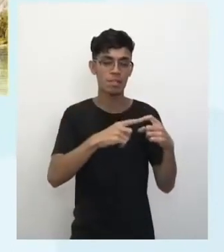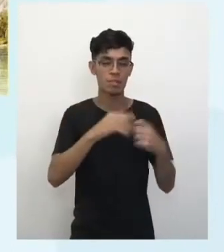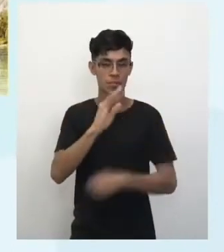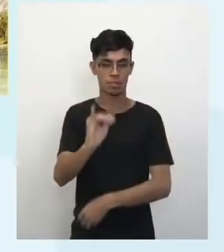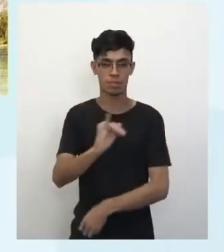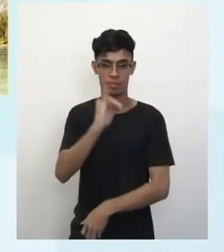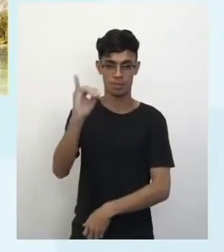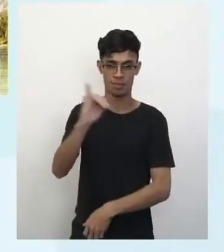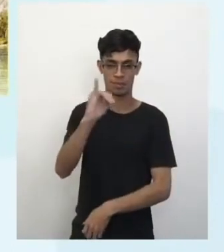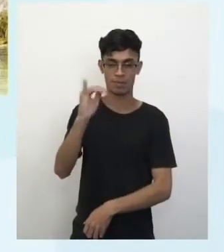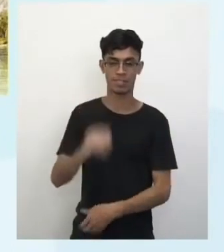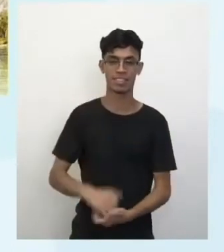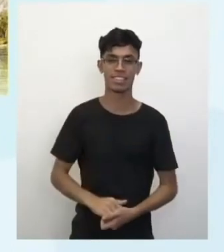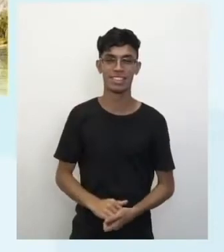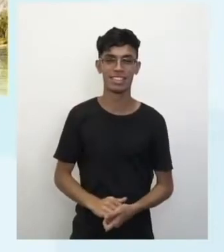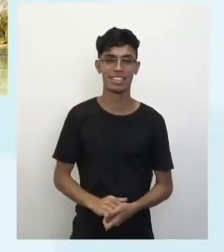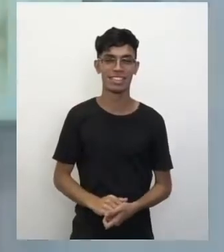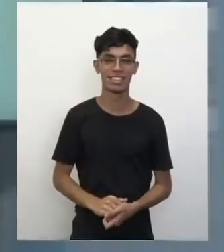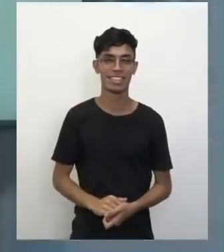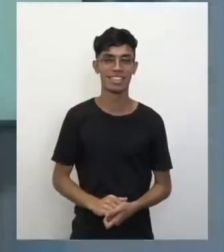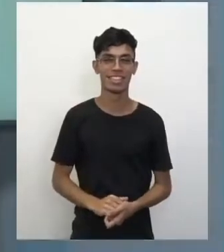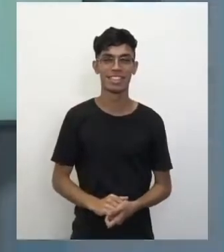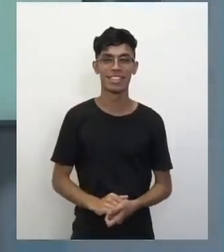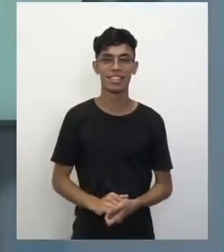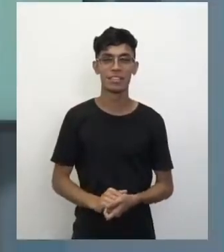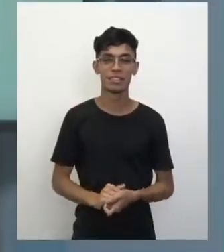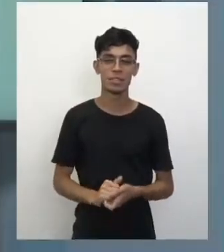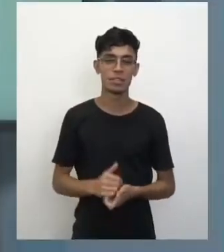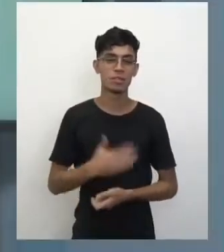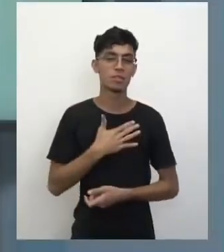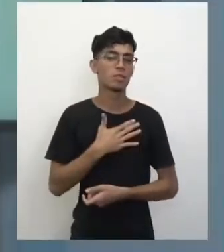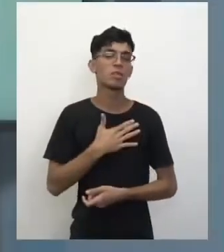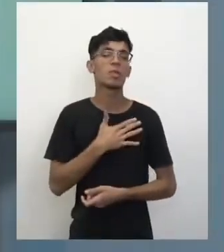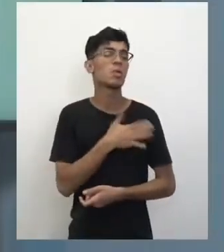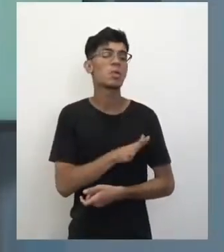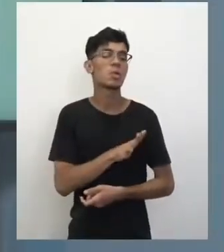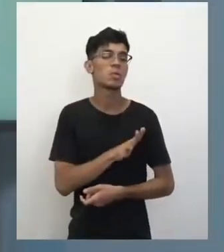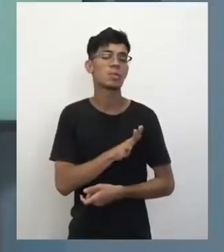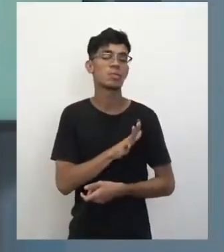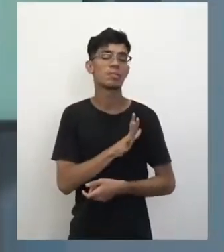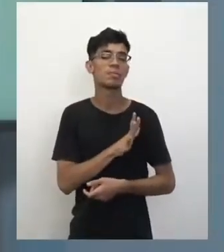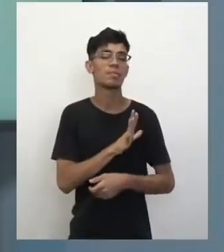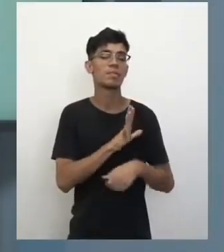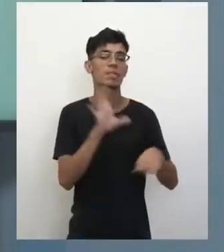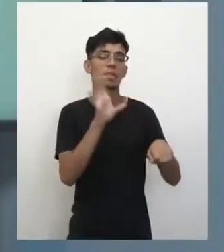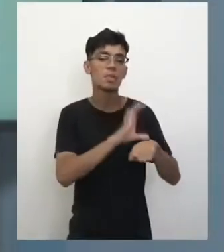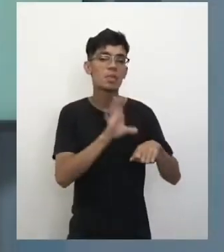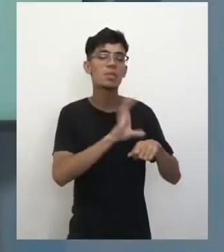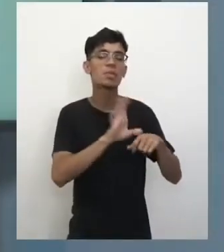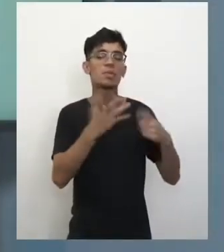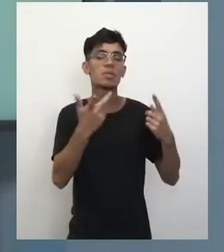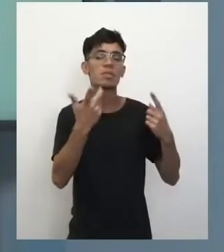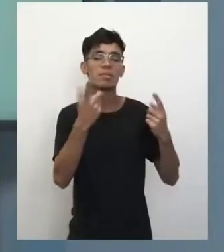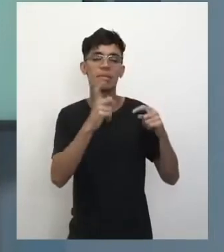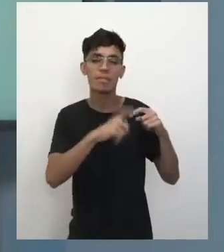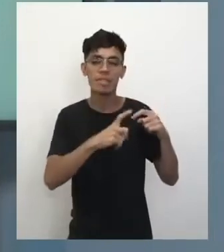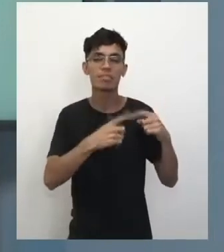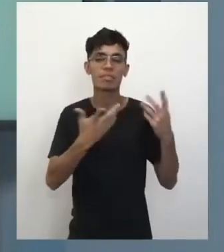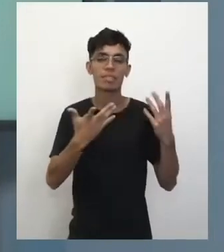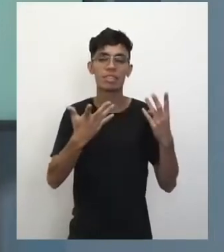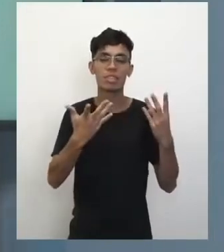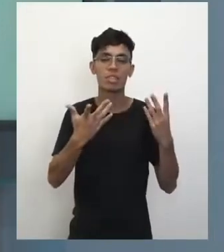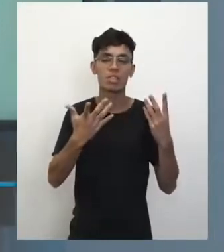Erasmus Darwin e tal, e aí ele não gostou muito do curso de medicina. E o pai dele era